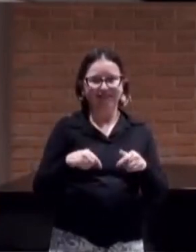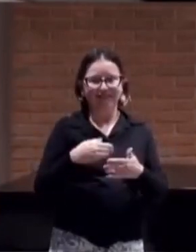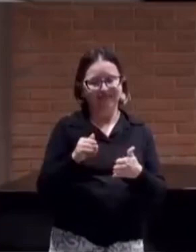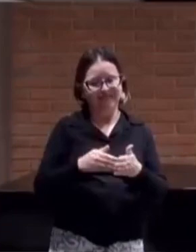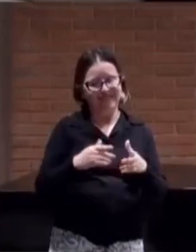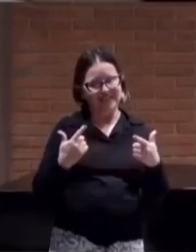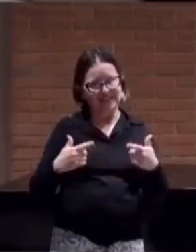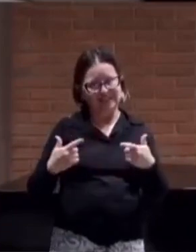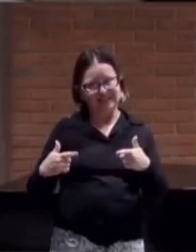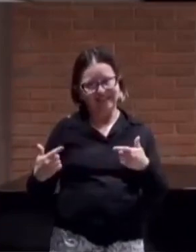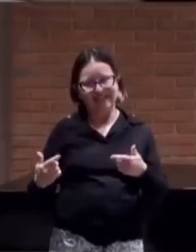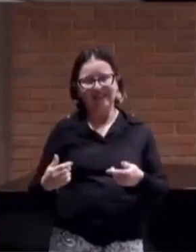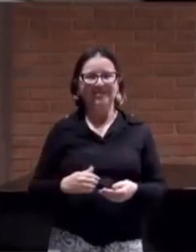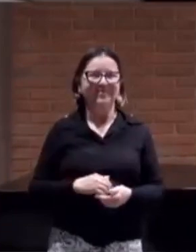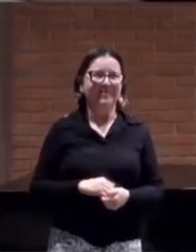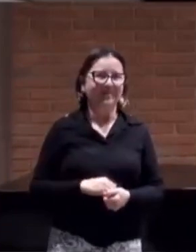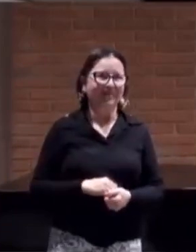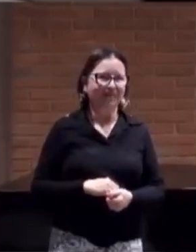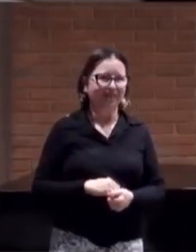Tão real.